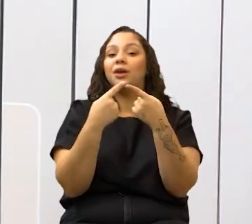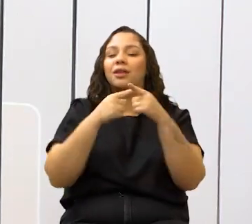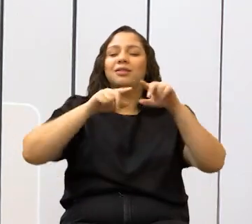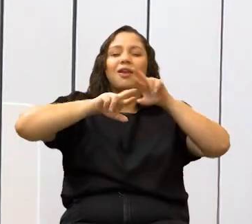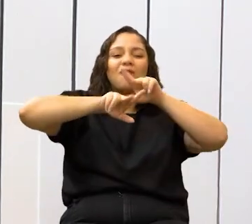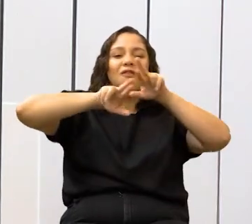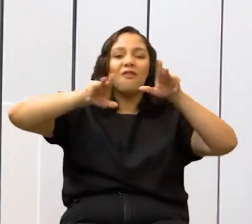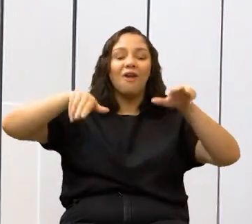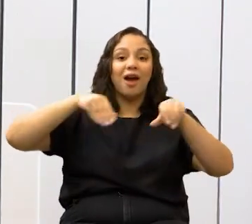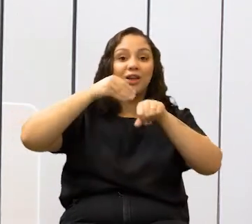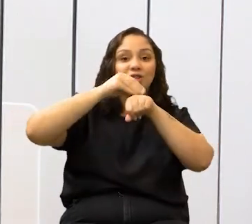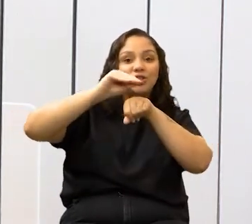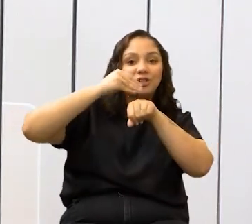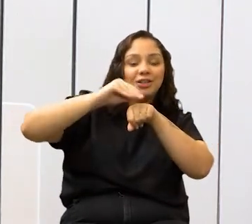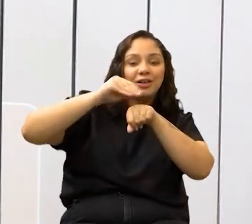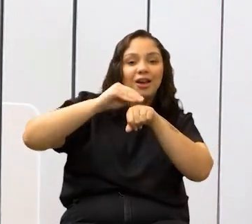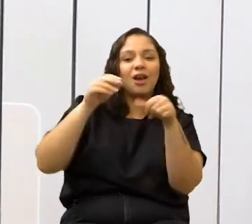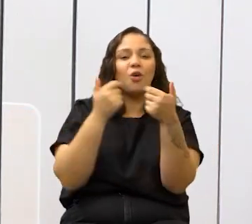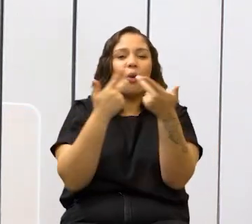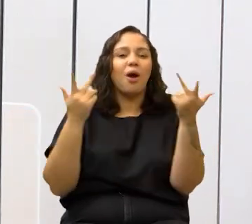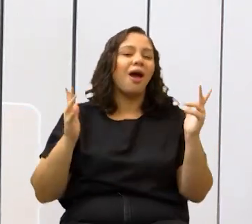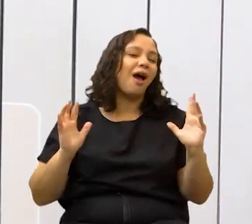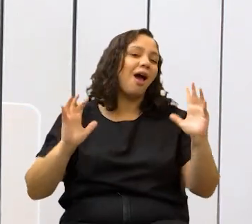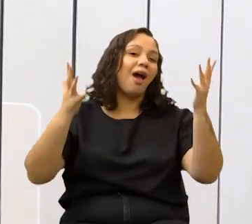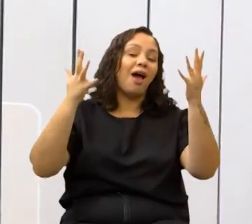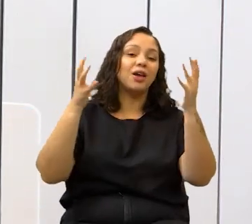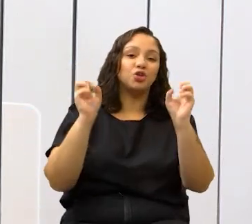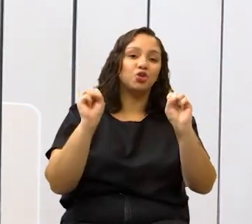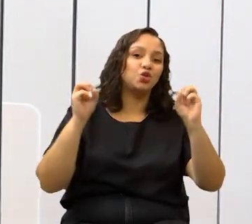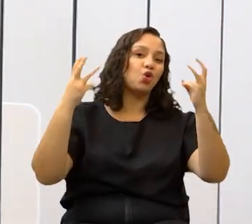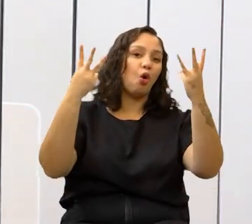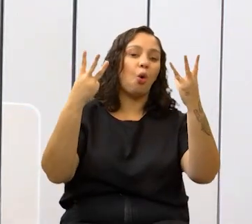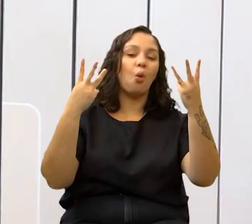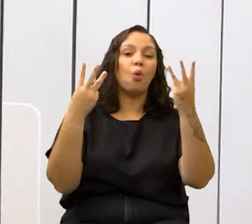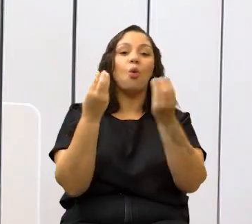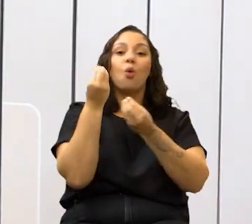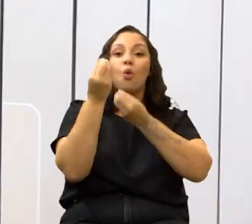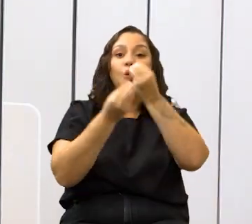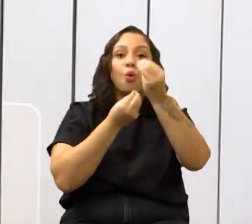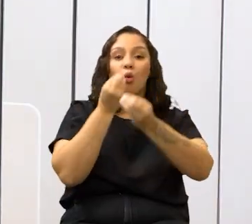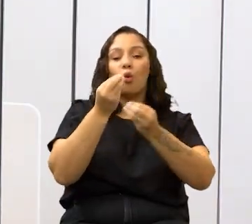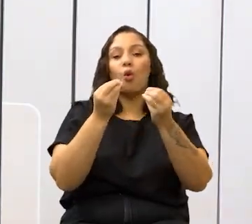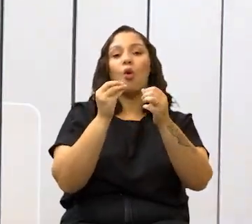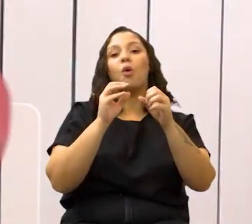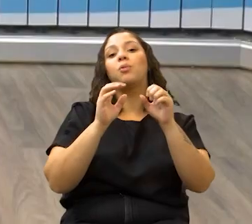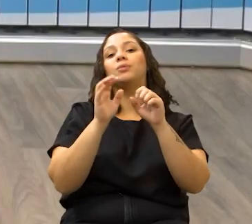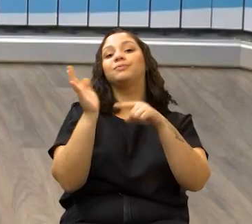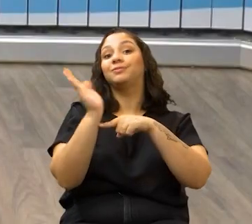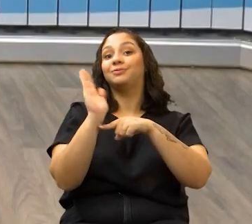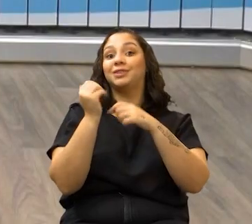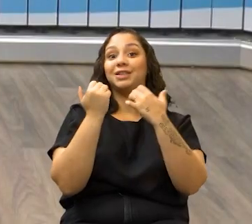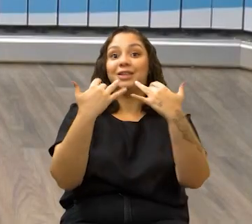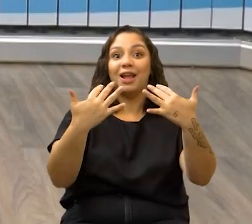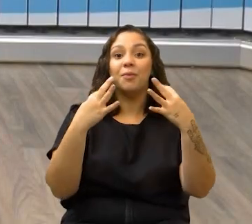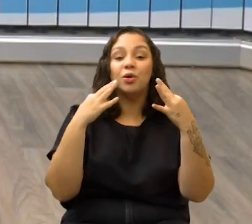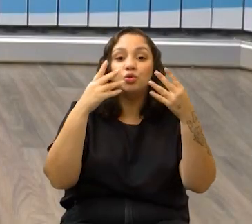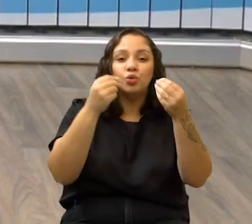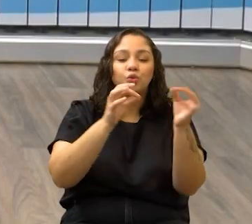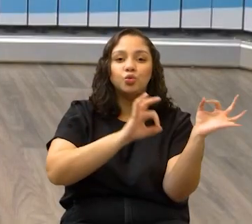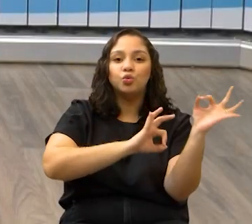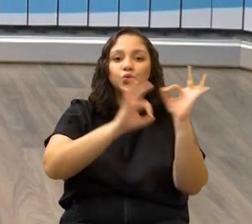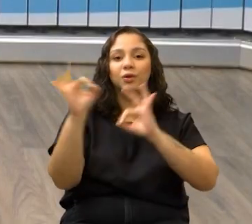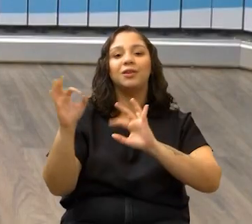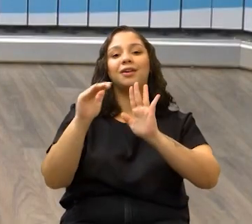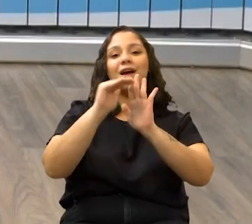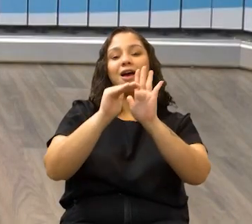temos muitas dicas de espetáculos, de shows, as estreias no cinema e tudo isso no nosso